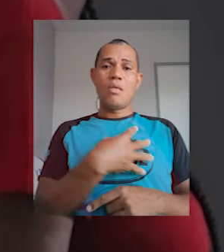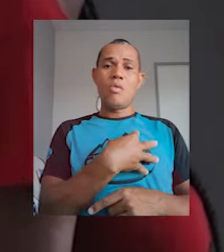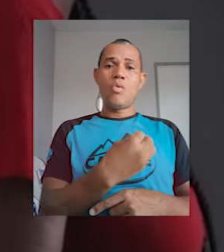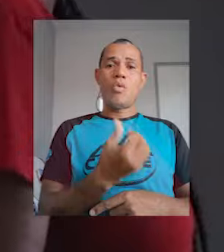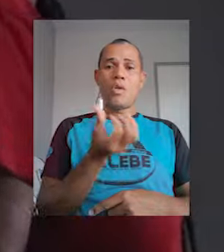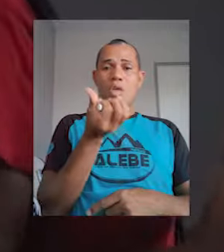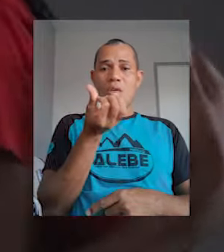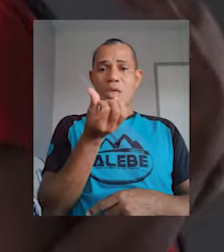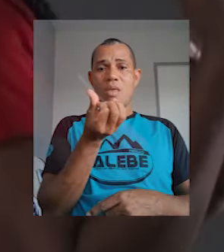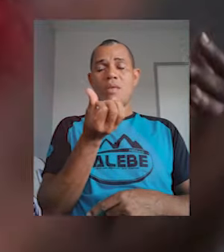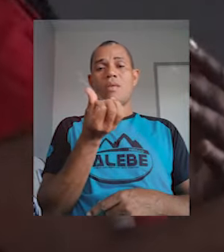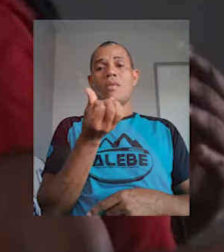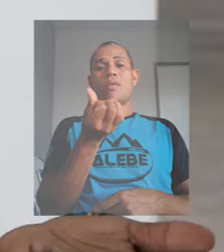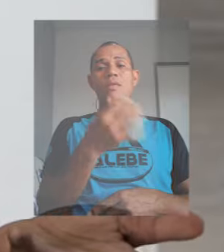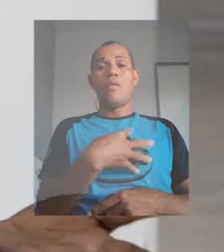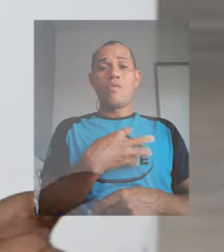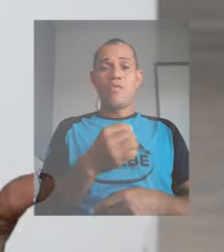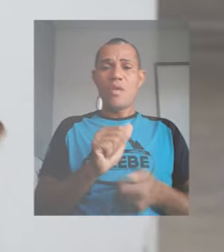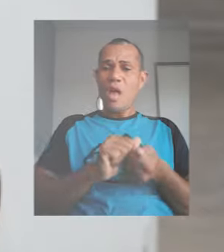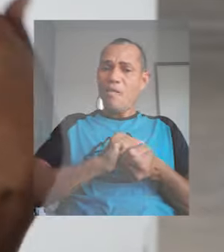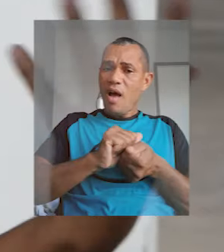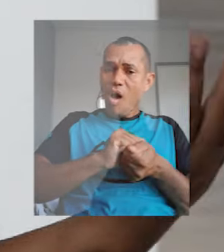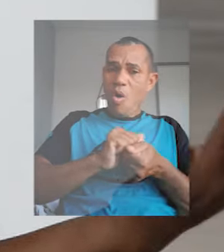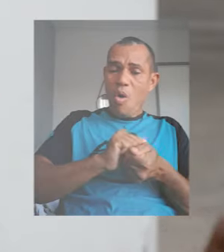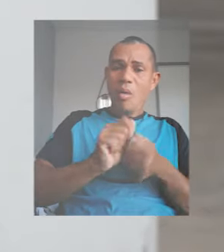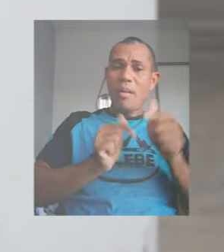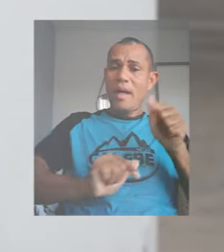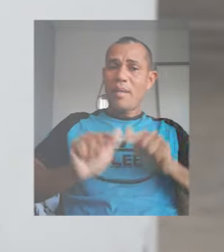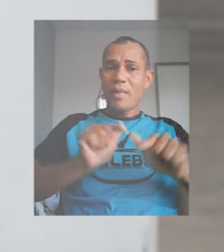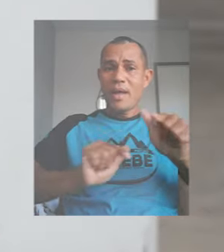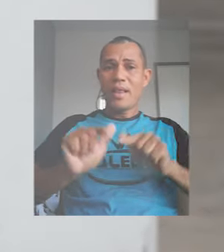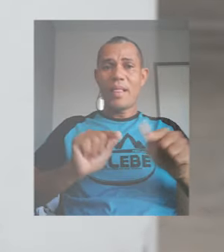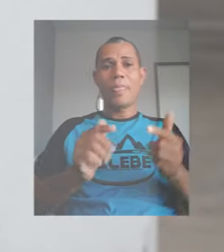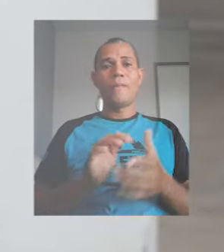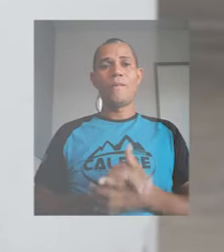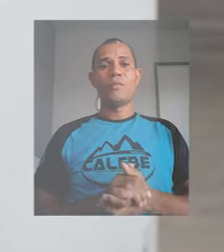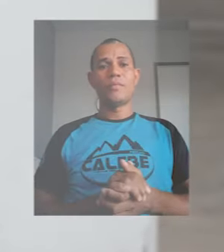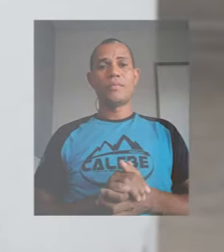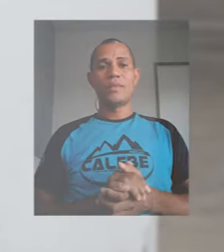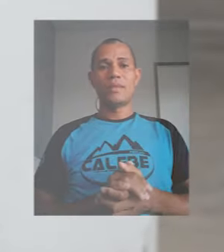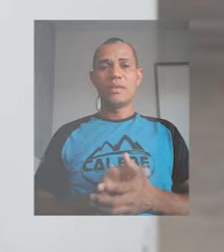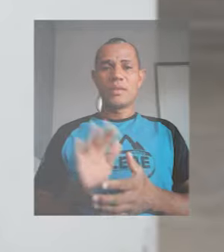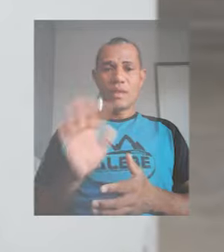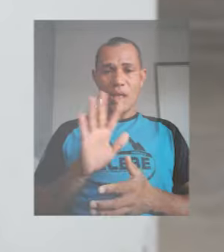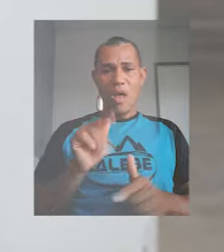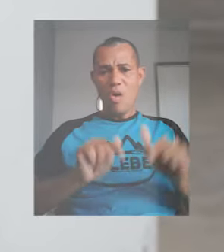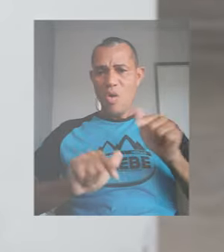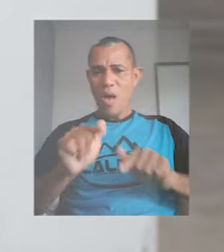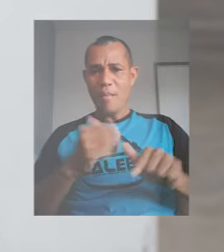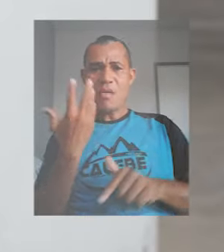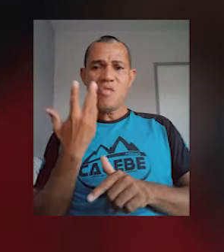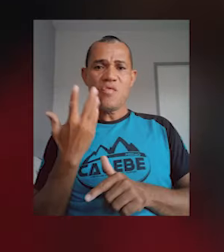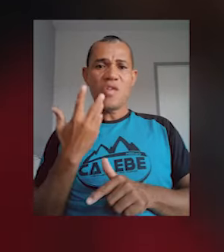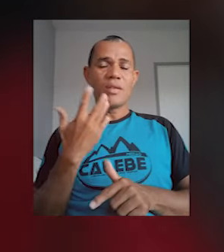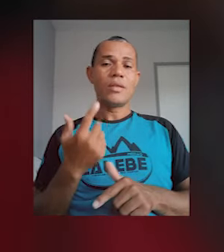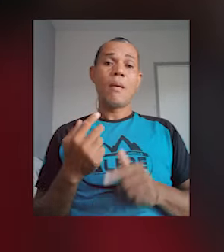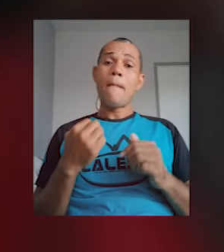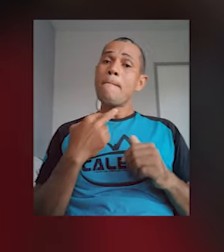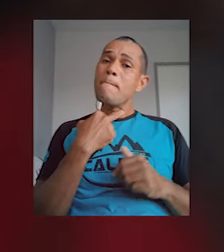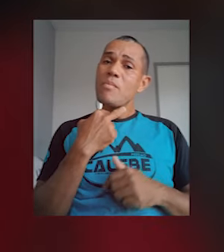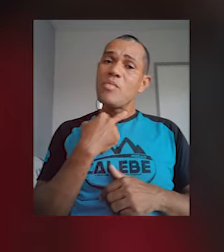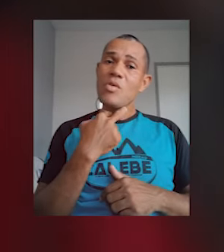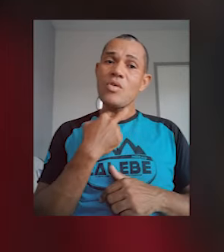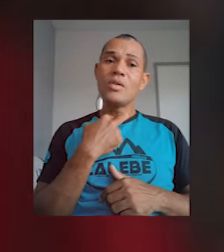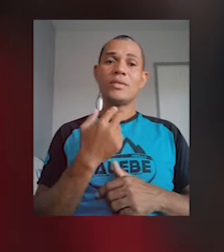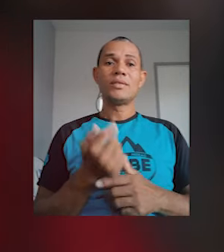tinha 6 filhos, que lavava roupa de ganho, eu comecei a trabalhar com 8 anos de idade como empregada doméstica. Então, o trabalho infantil não pode